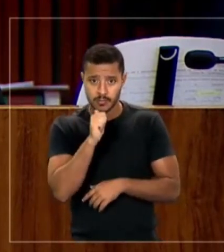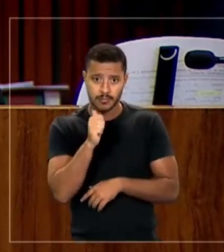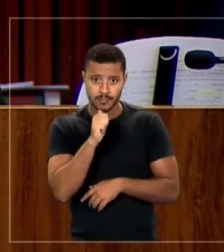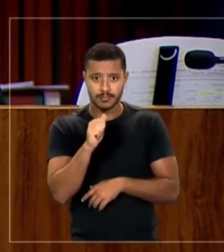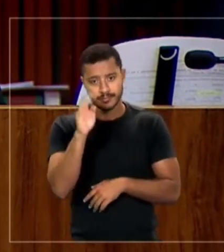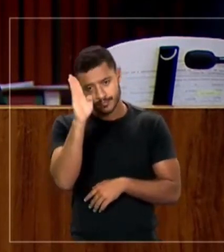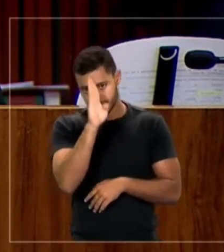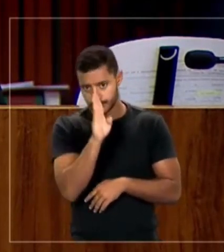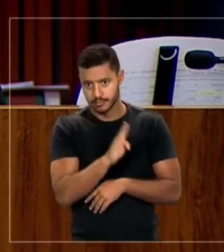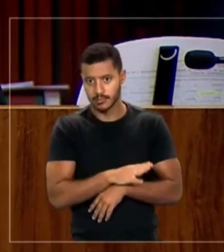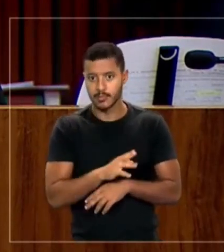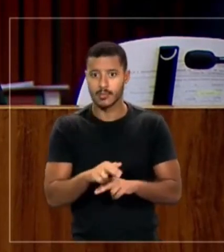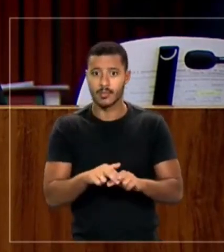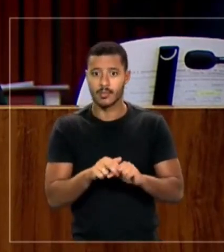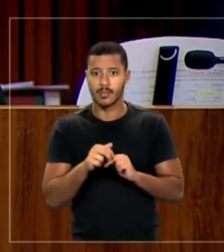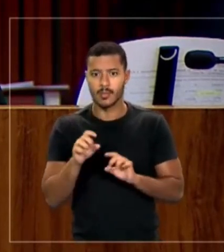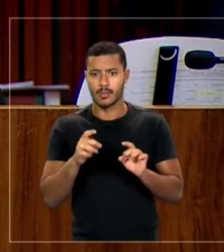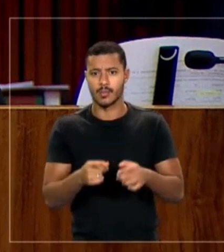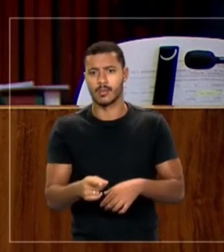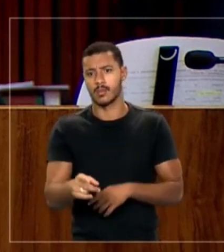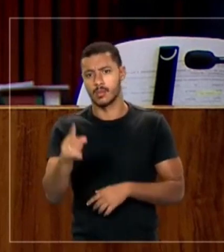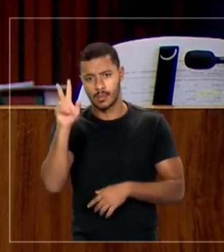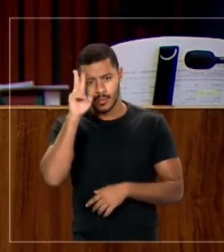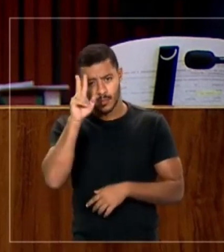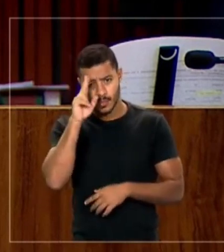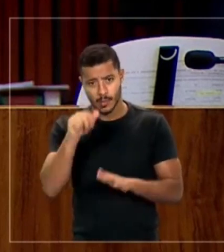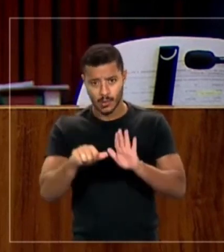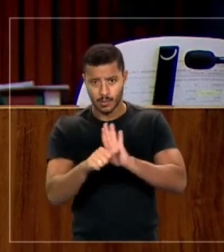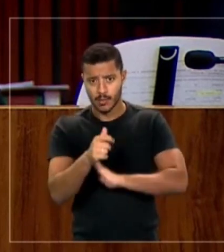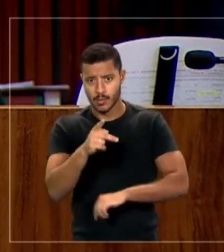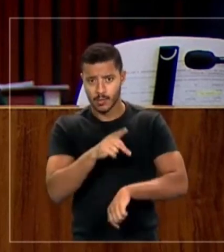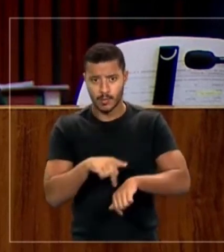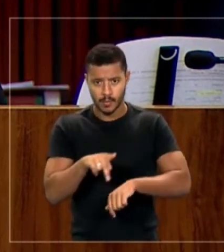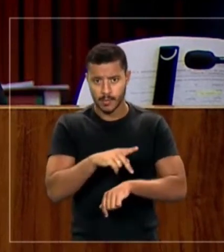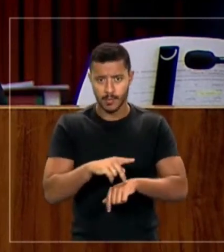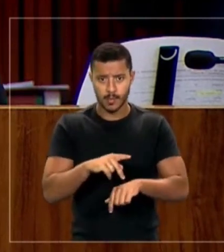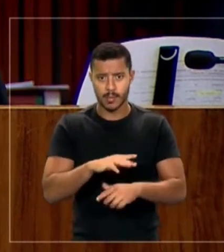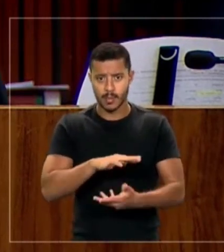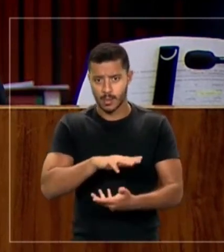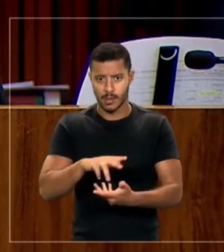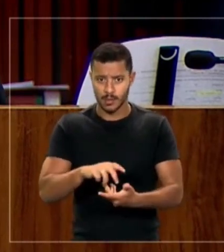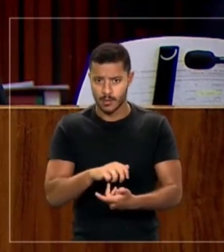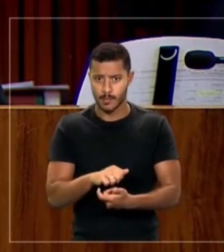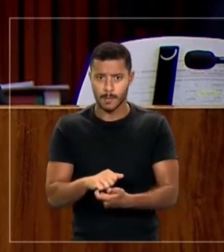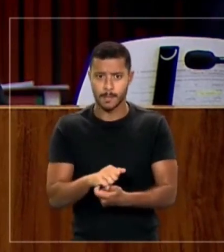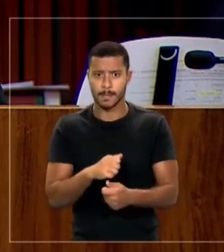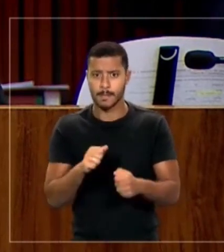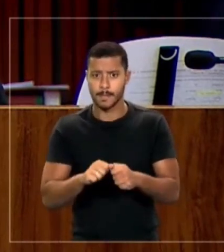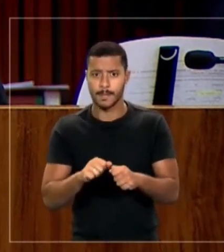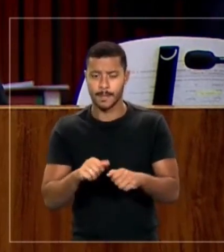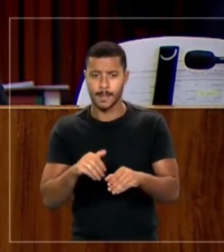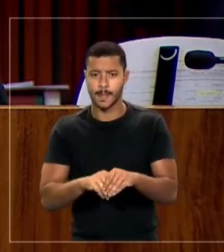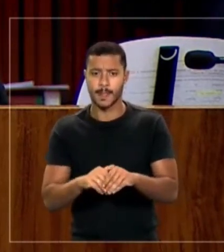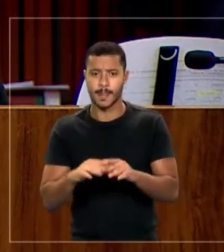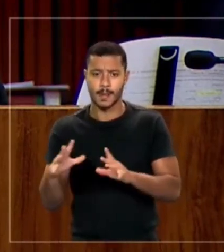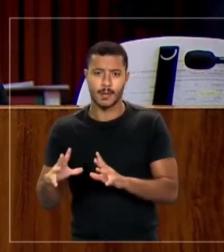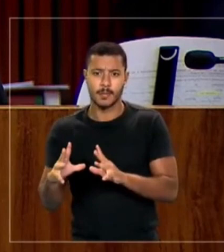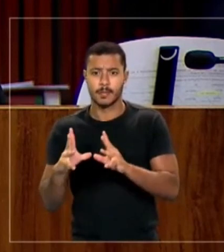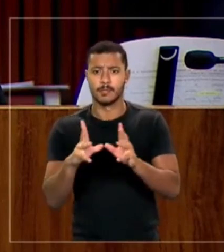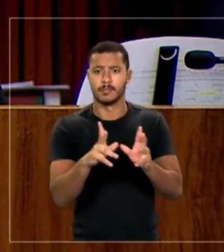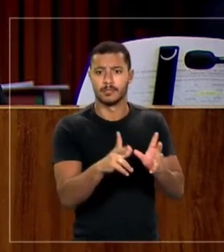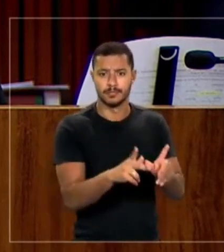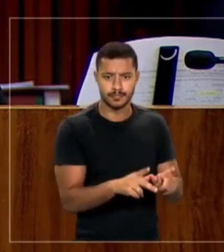no Brasil. Importante sempre lembrar, um dos primeiros países do mundo a universalizar o voto, inclusive para todas